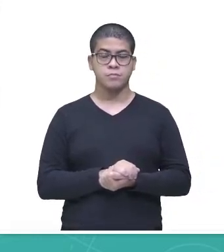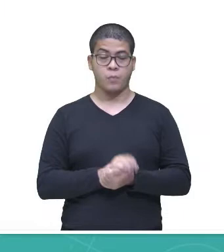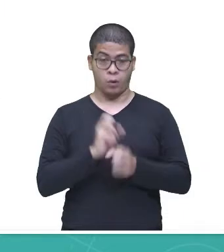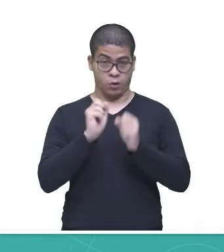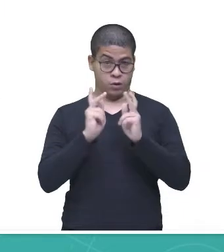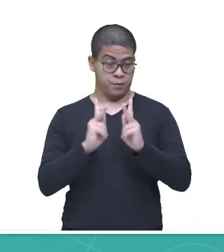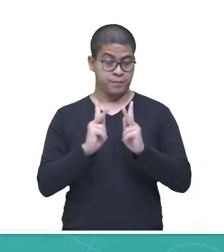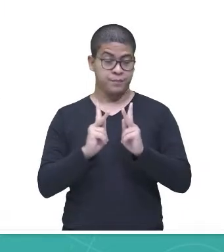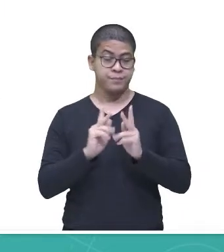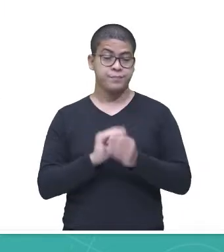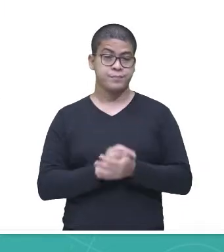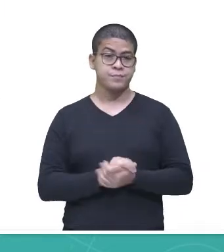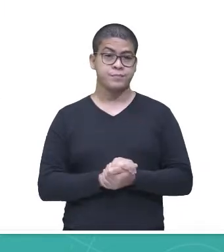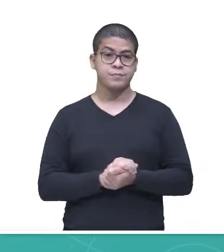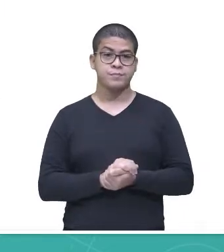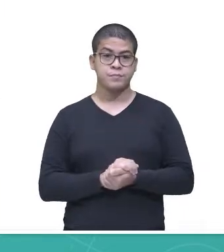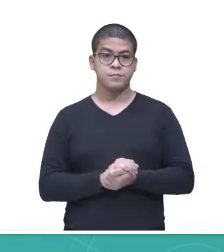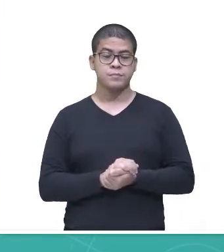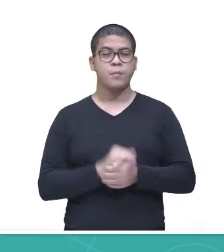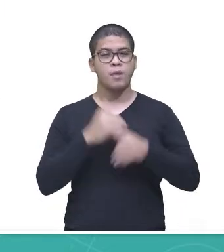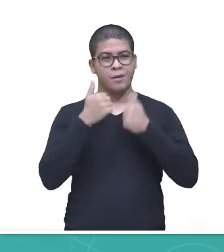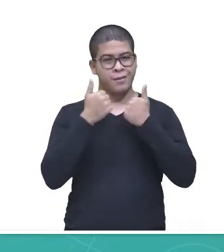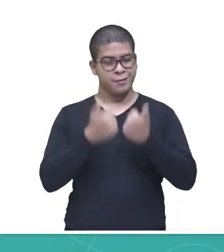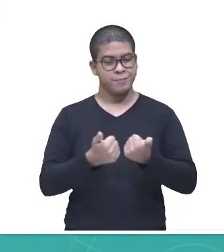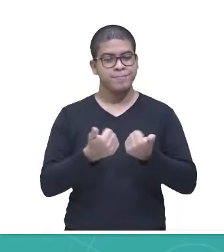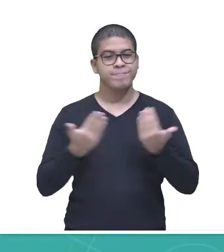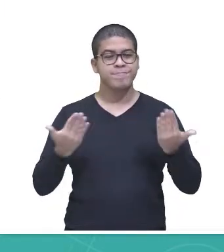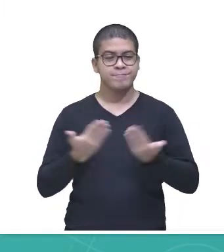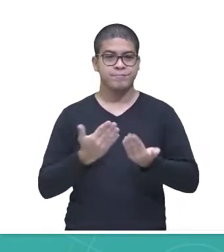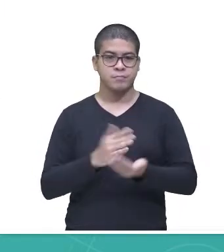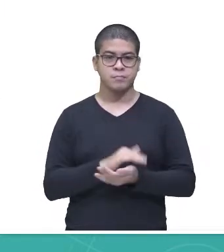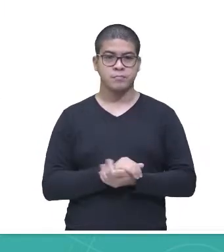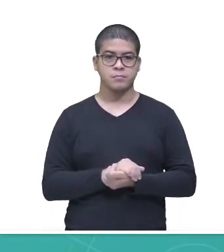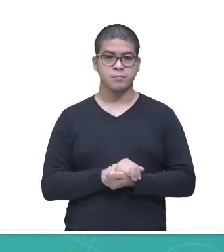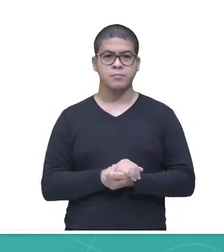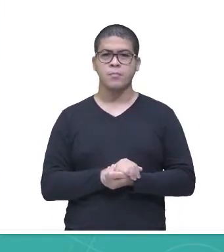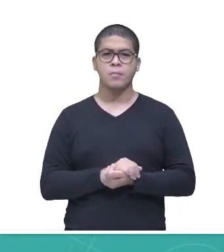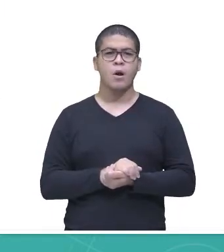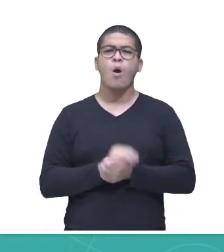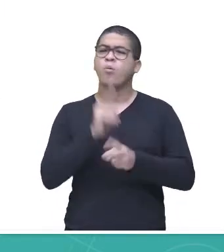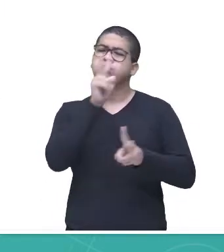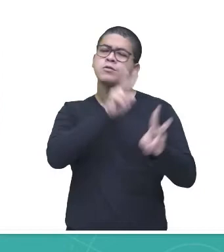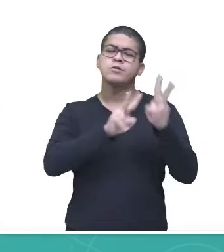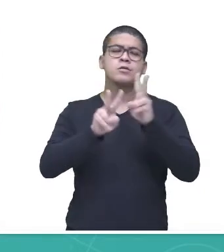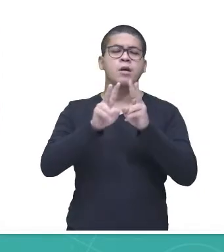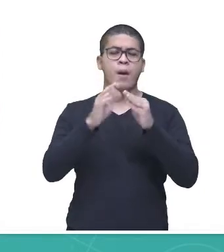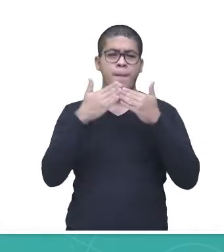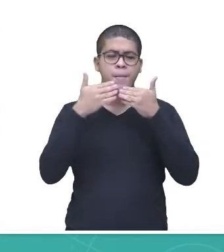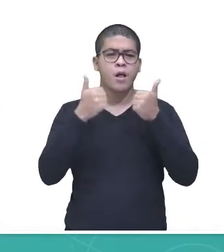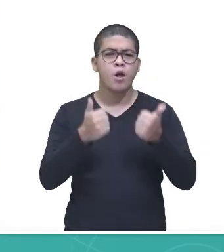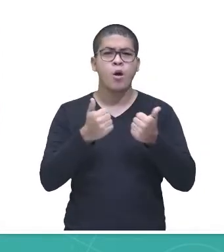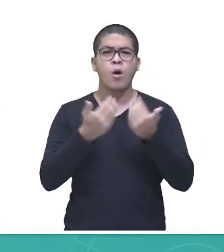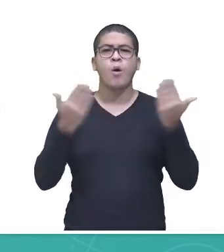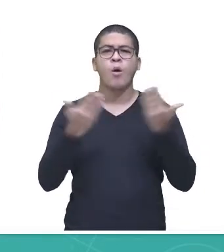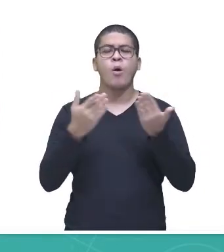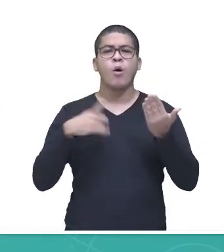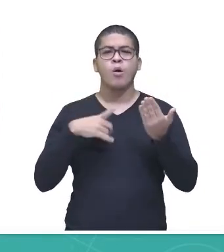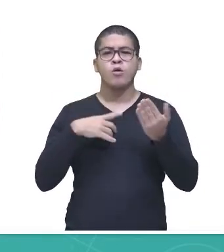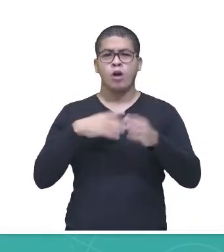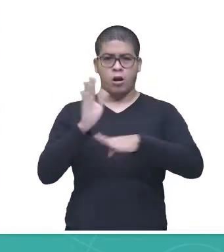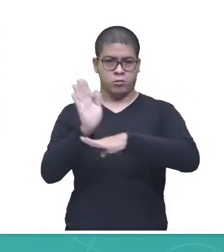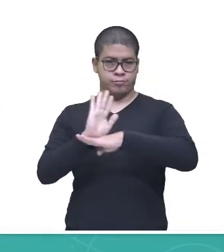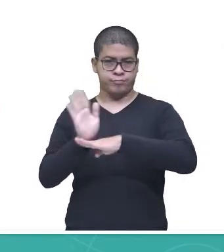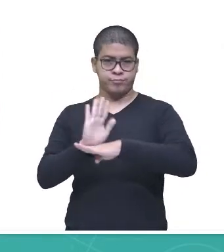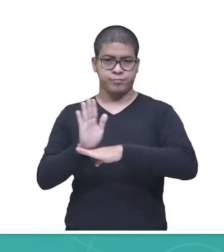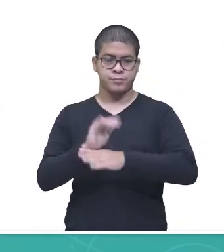Ok? Muito bem. Agora, para a gente visualizar melhor essa soma, vamos ver um vídeo da soma